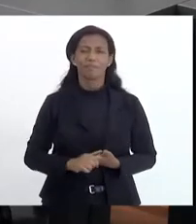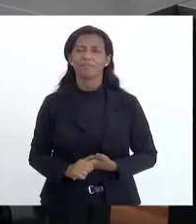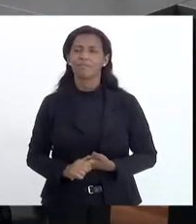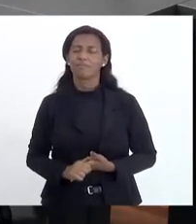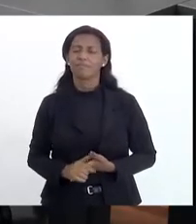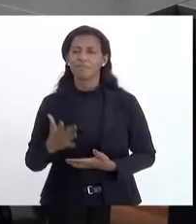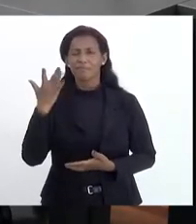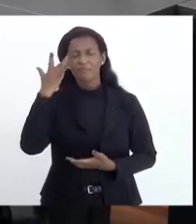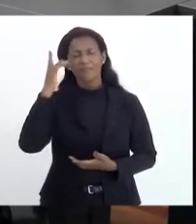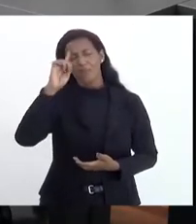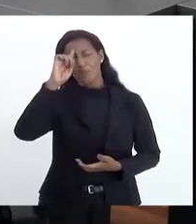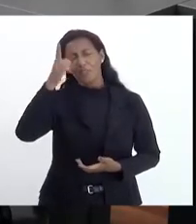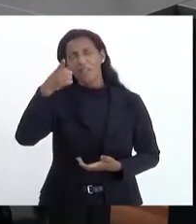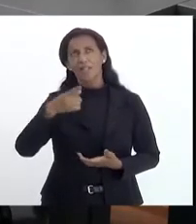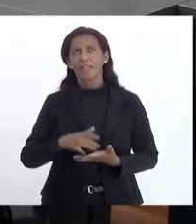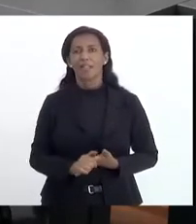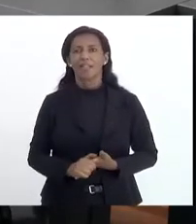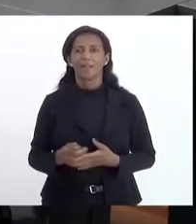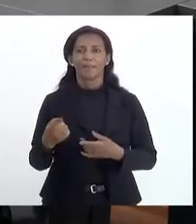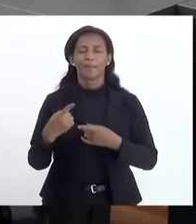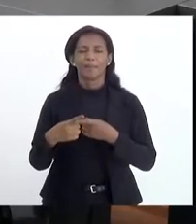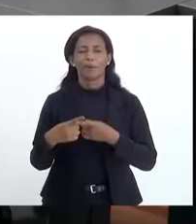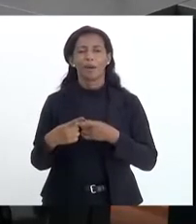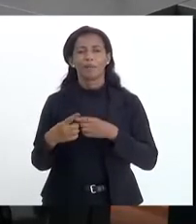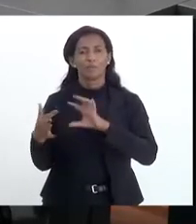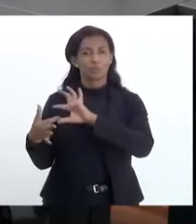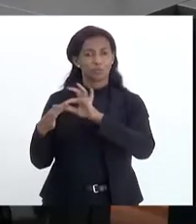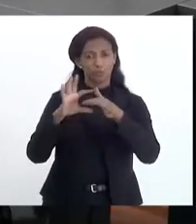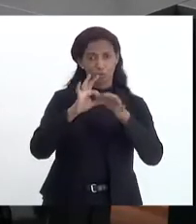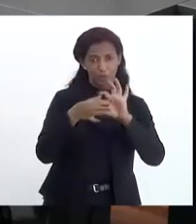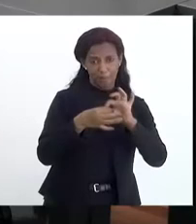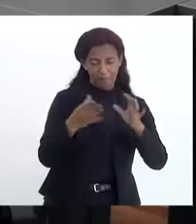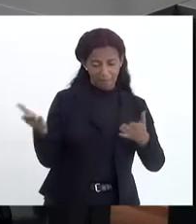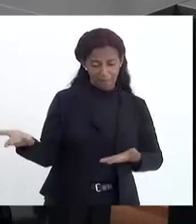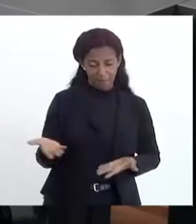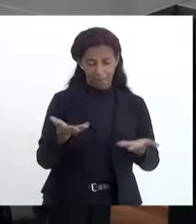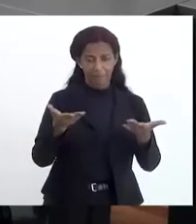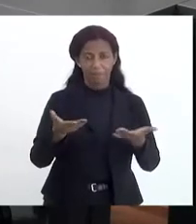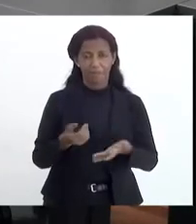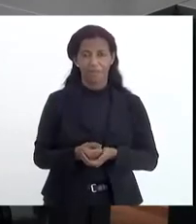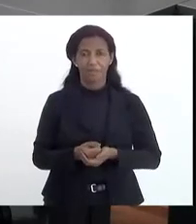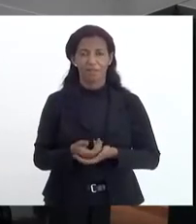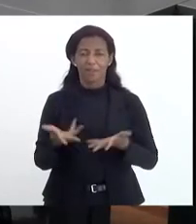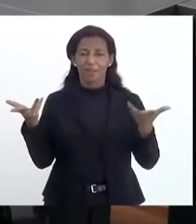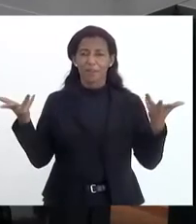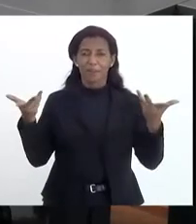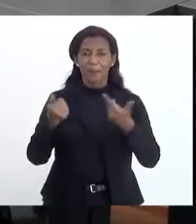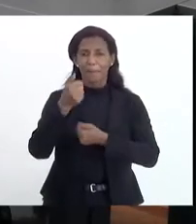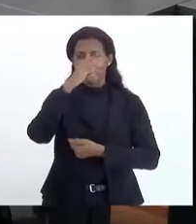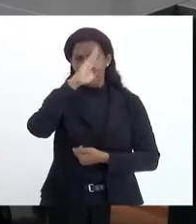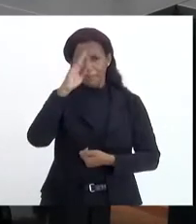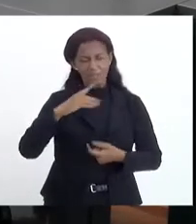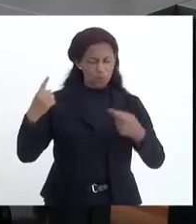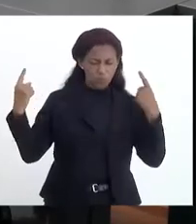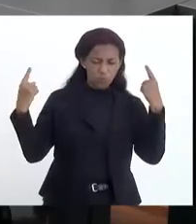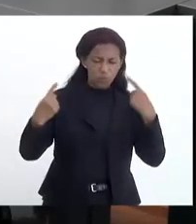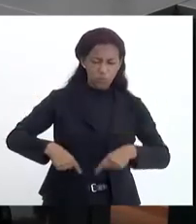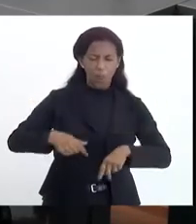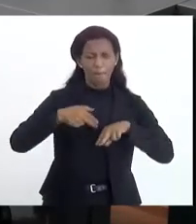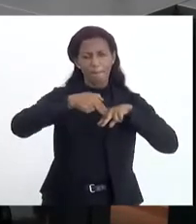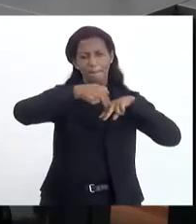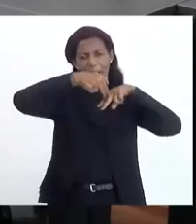A gente tem uma ideia, até porque por conta das Olimpíadas agora... Da beleza que foi o Brasil no